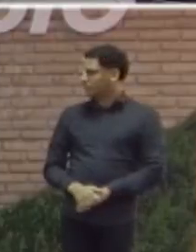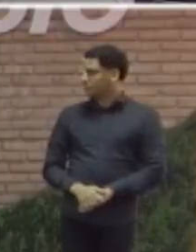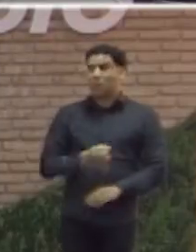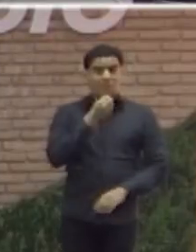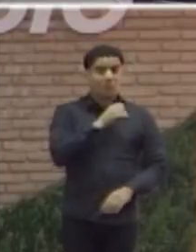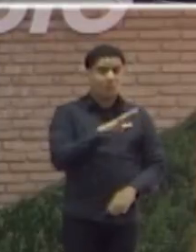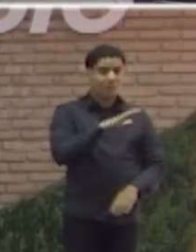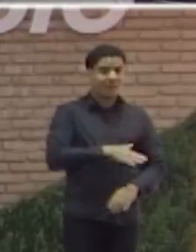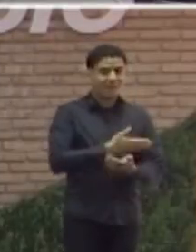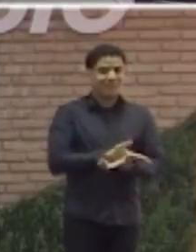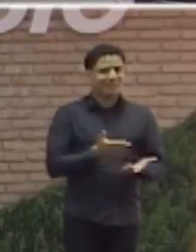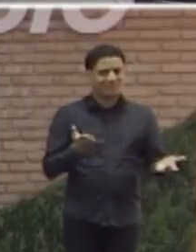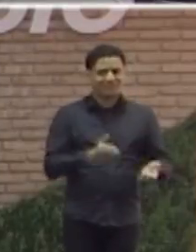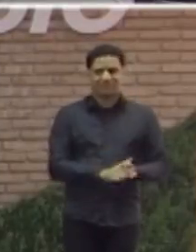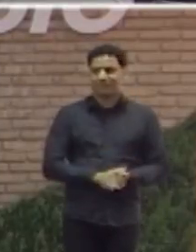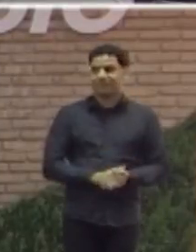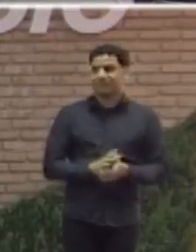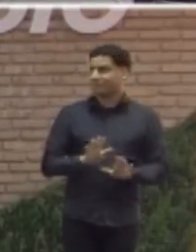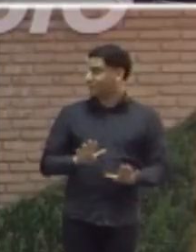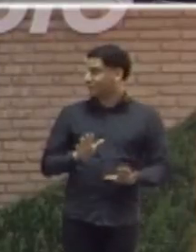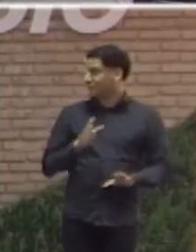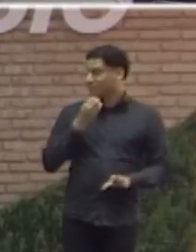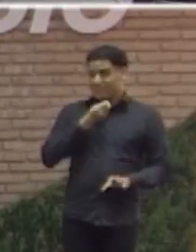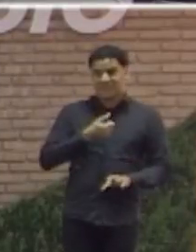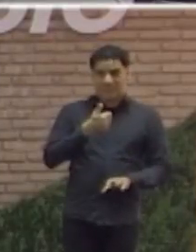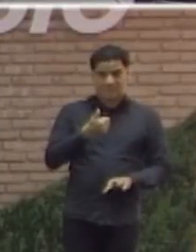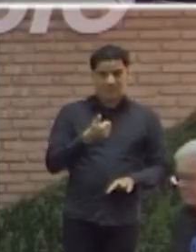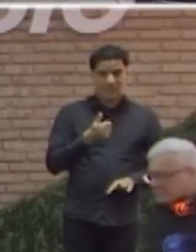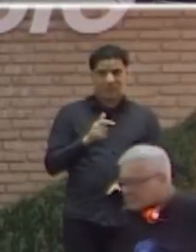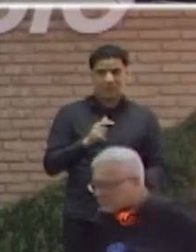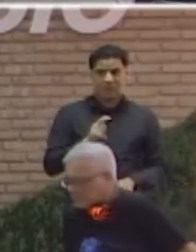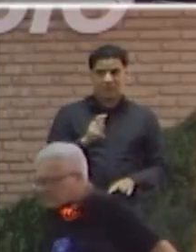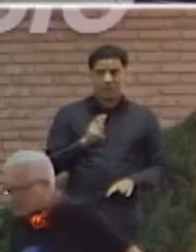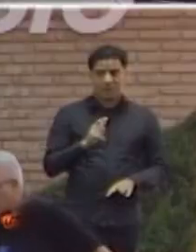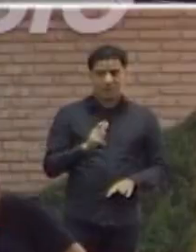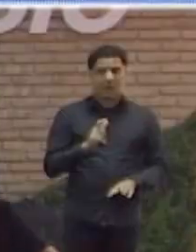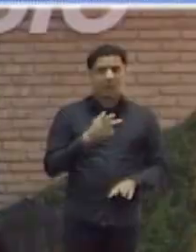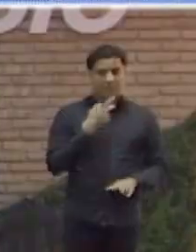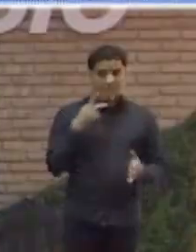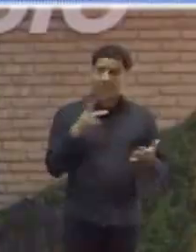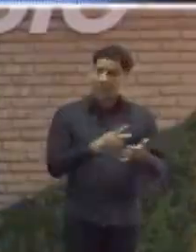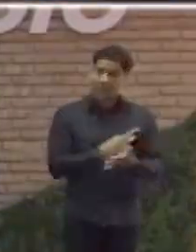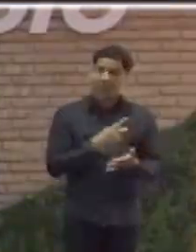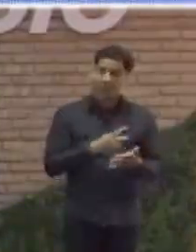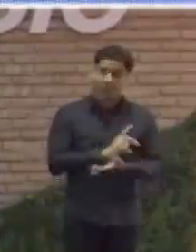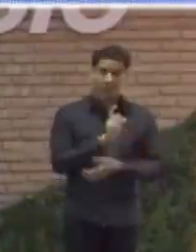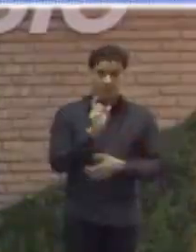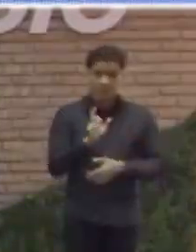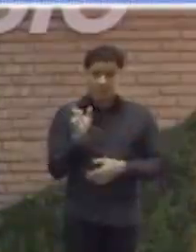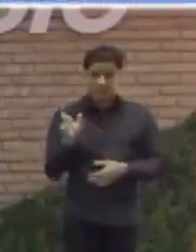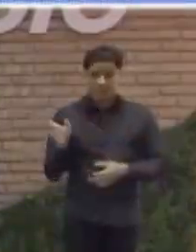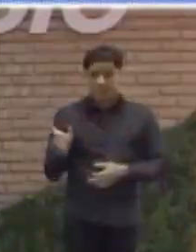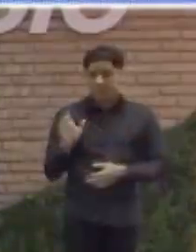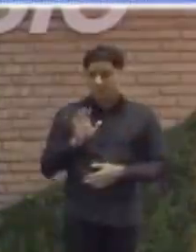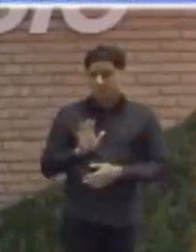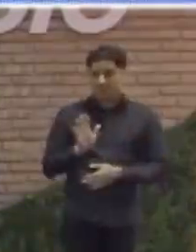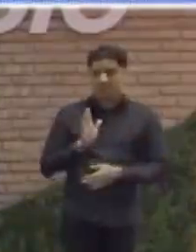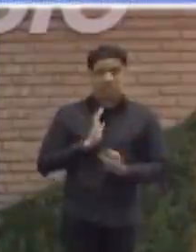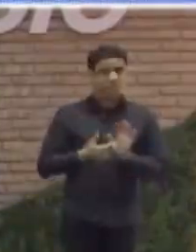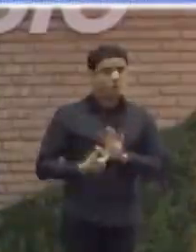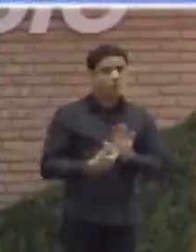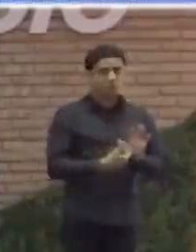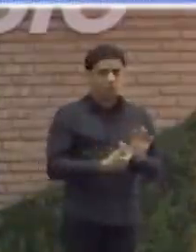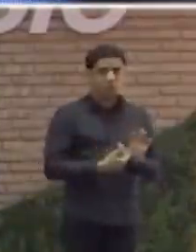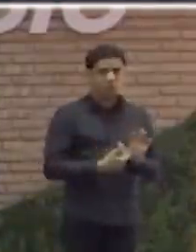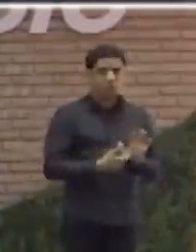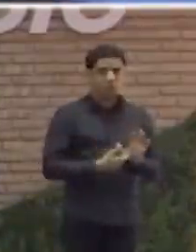Boa tarde. Eu vou fazer o melhor para fazer a apresentação em português. Eu posso errar algumas palavras, mas eu trouxe uma